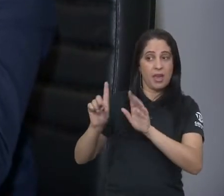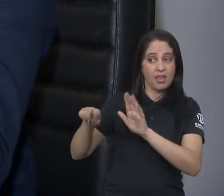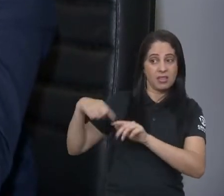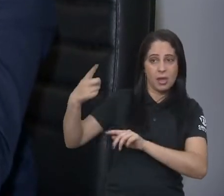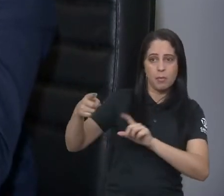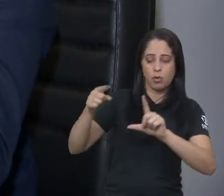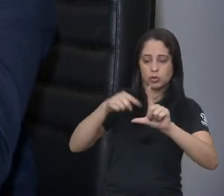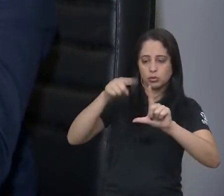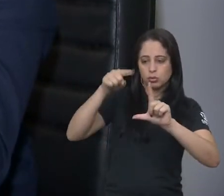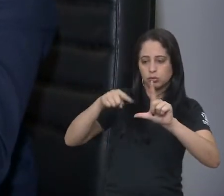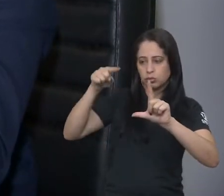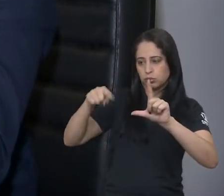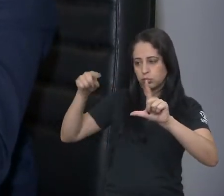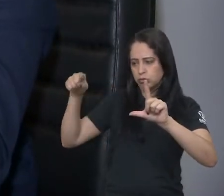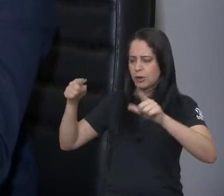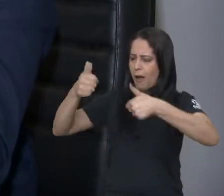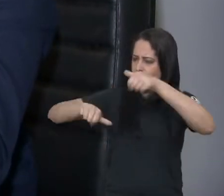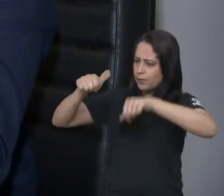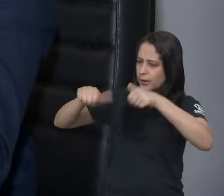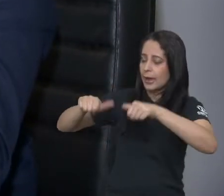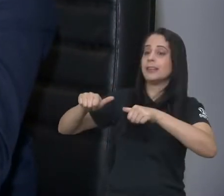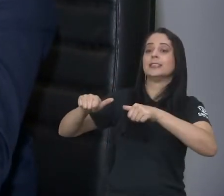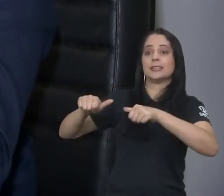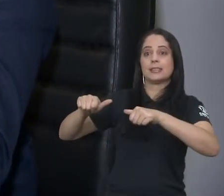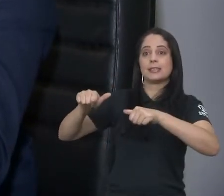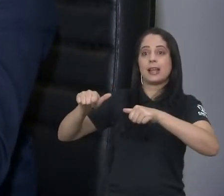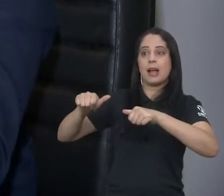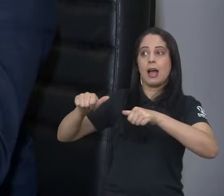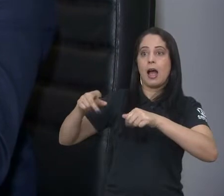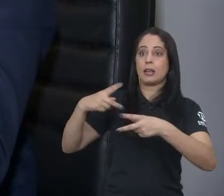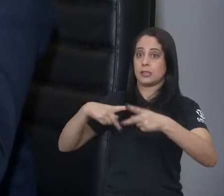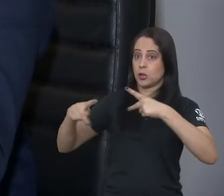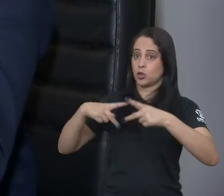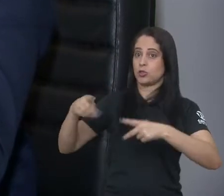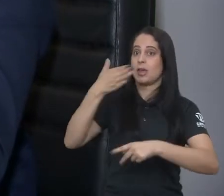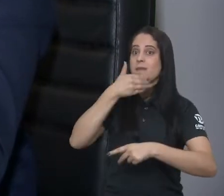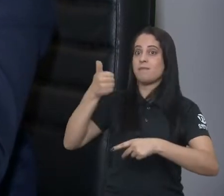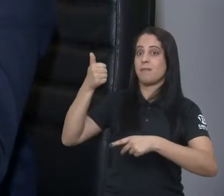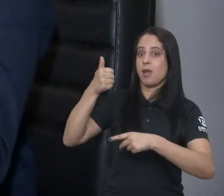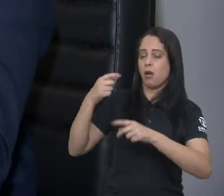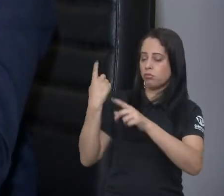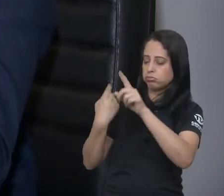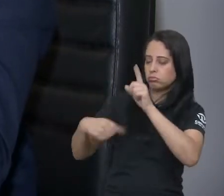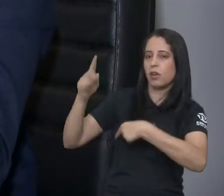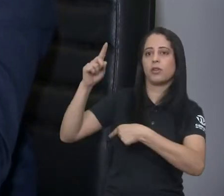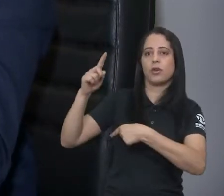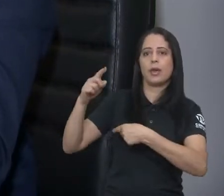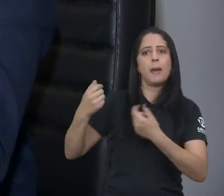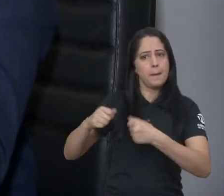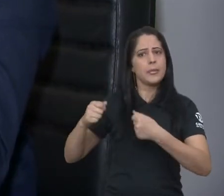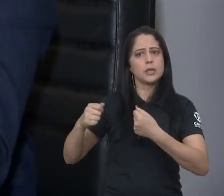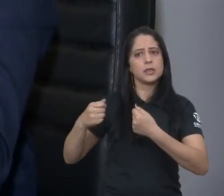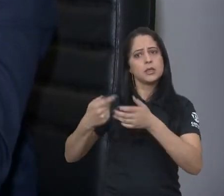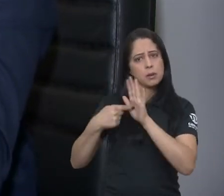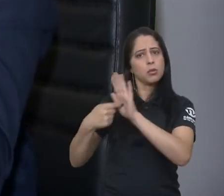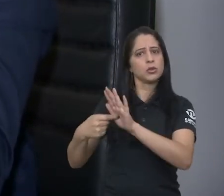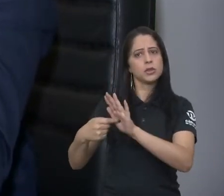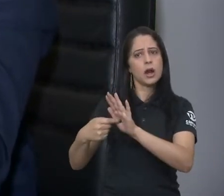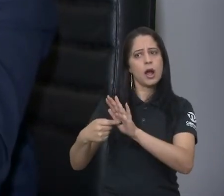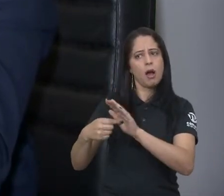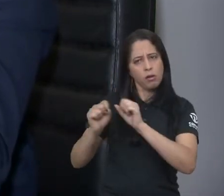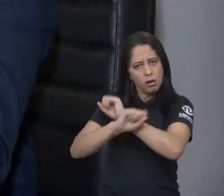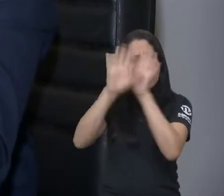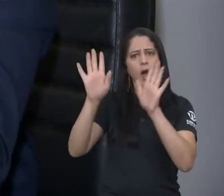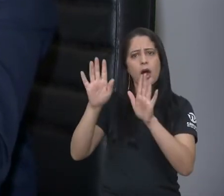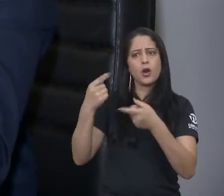controladoria, uma melhor nota e um melhor ranqueamento da cidade. A gente sabe que transparência da coisa pública é fundamental, nós estamos falando de